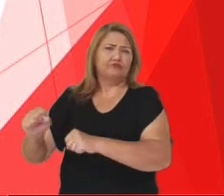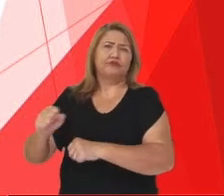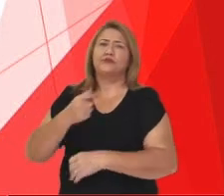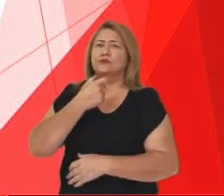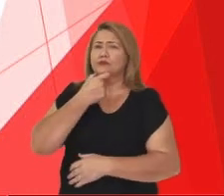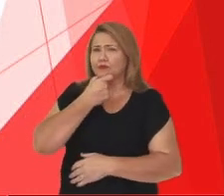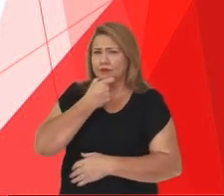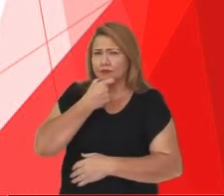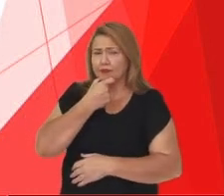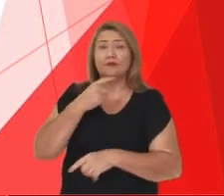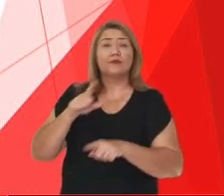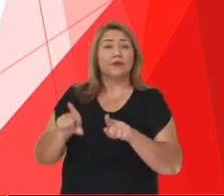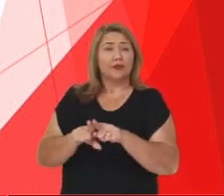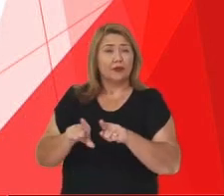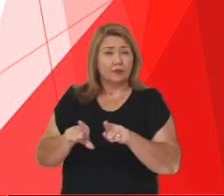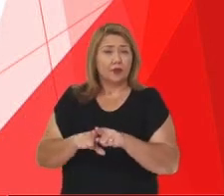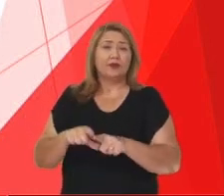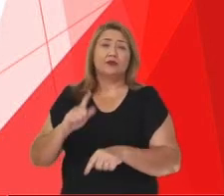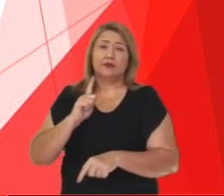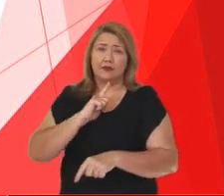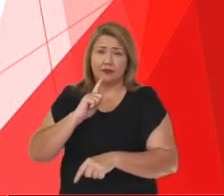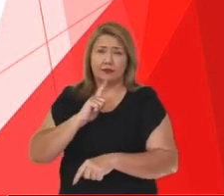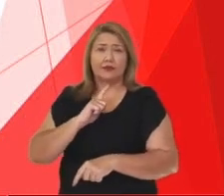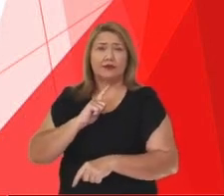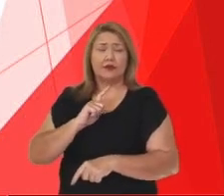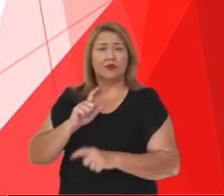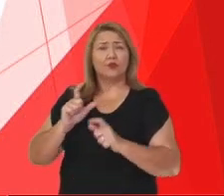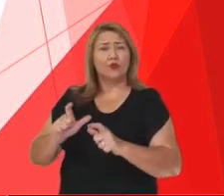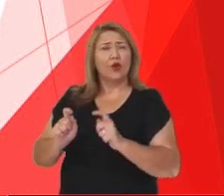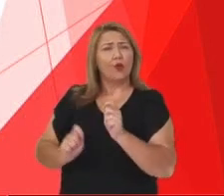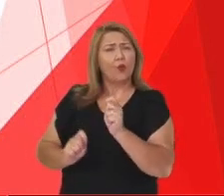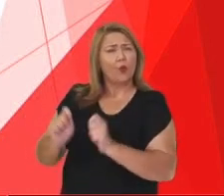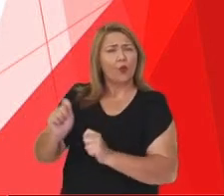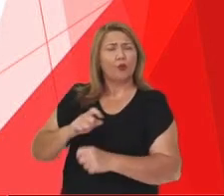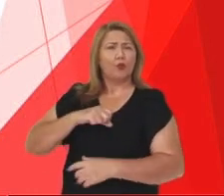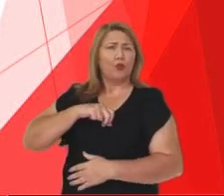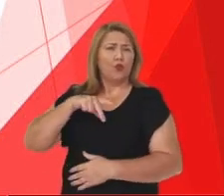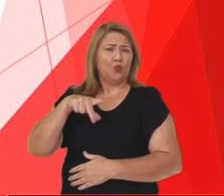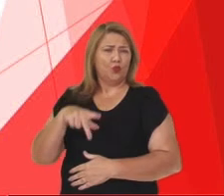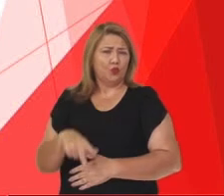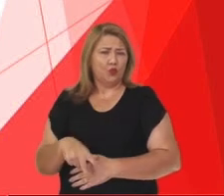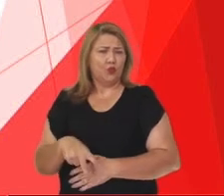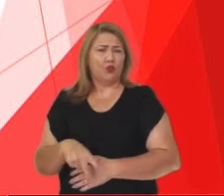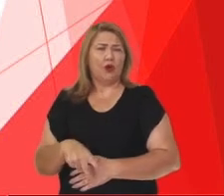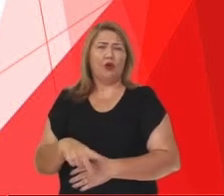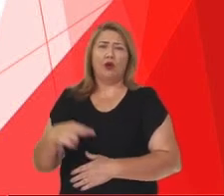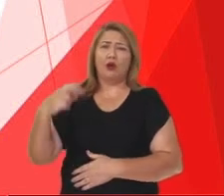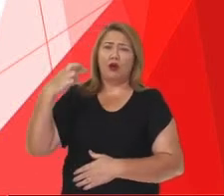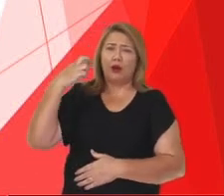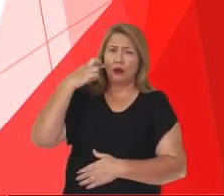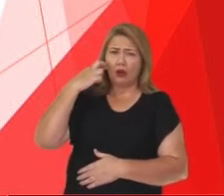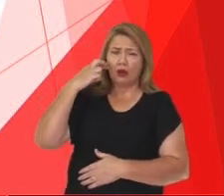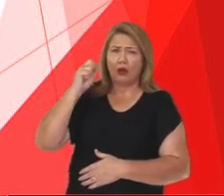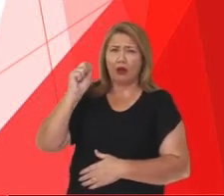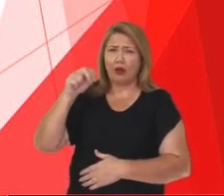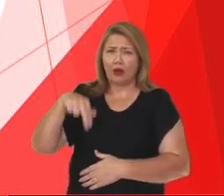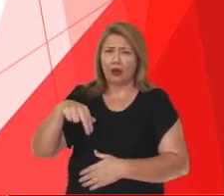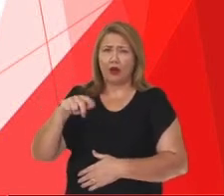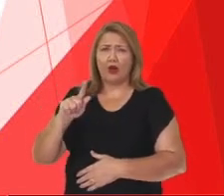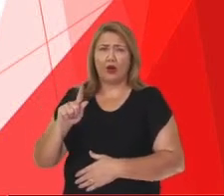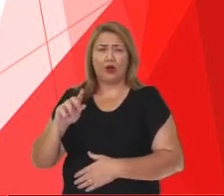Britânico, além das regiões onde também estavam sob controle dos portugueses, como é o caso de Angola e